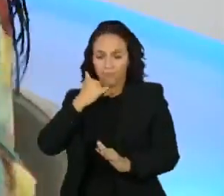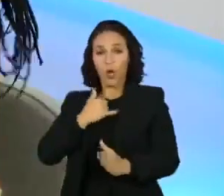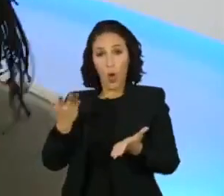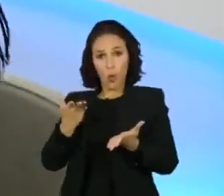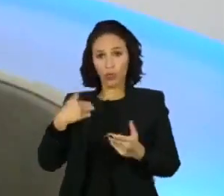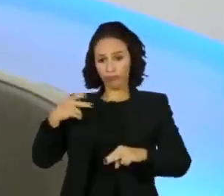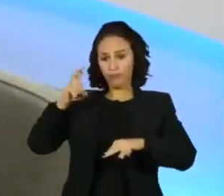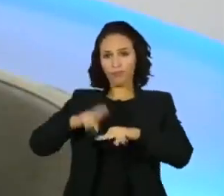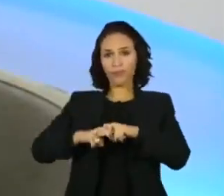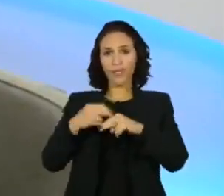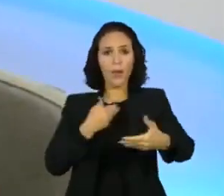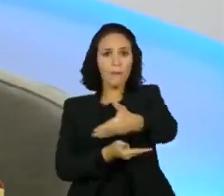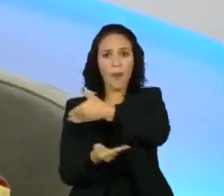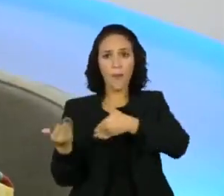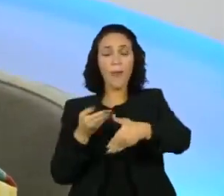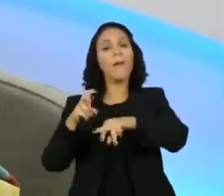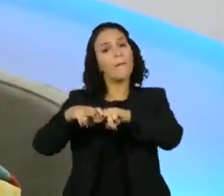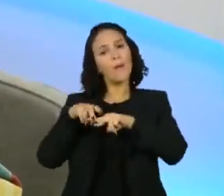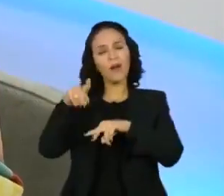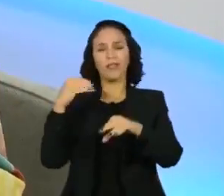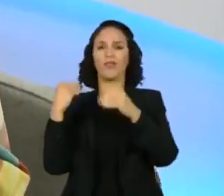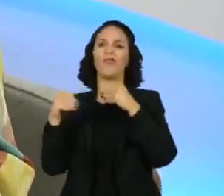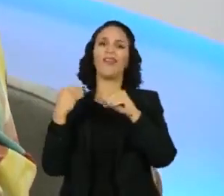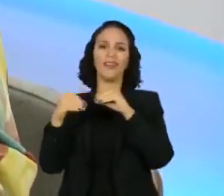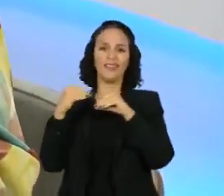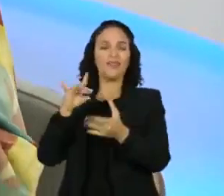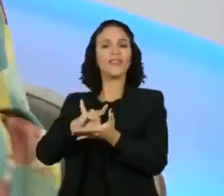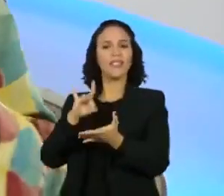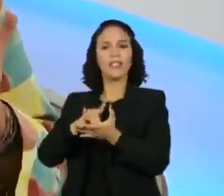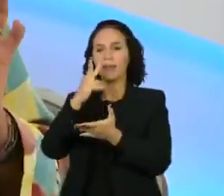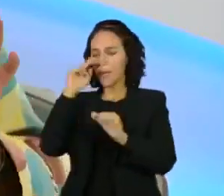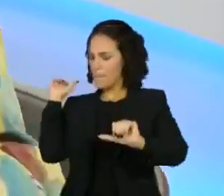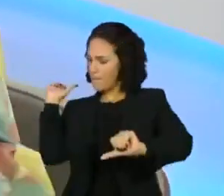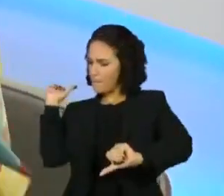aqui hoje conversando com vocês por causa dessa novela. Tá? Essa novela foi a mudança da minha carreira. Muito bom.